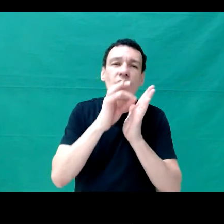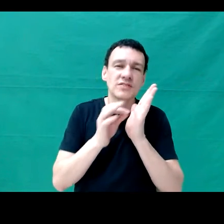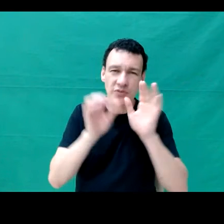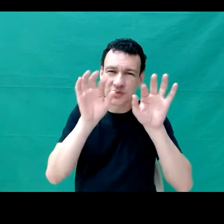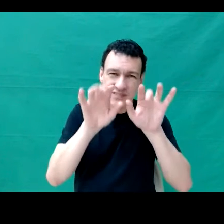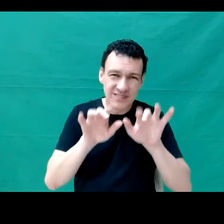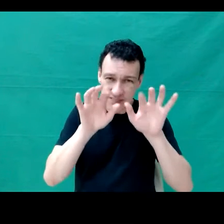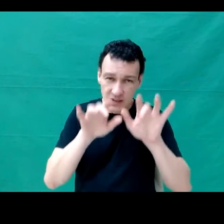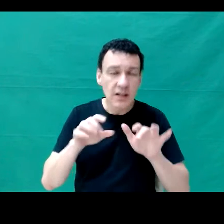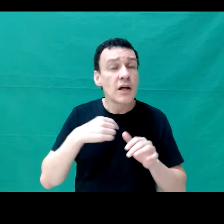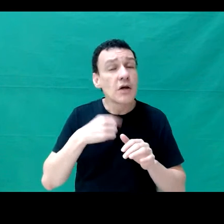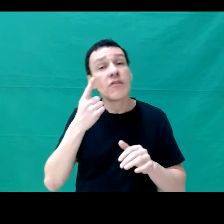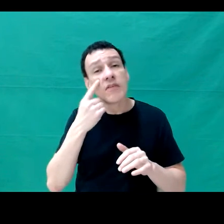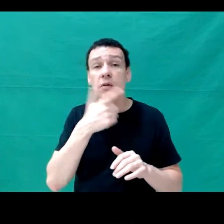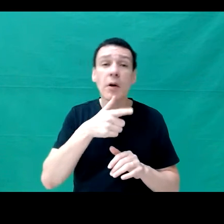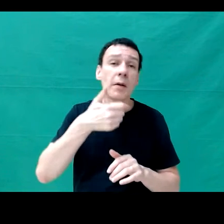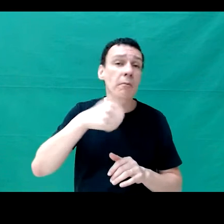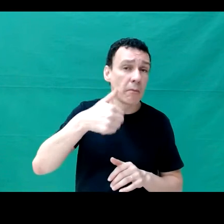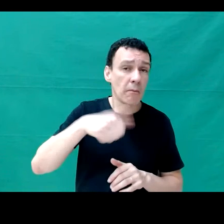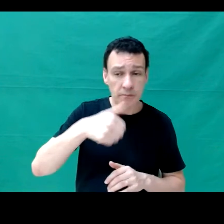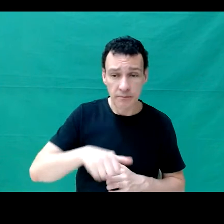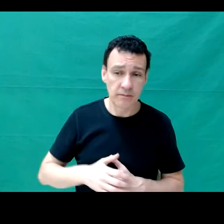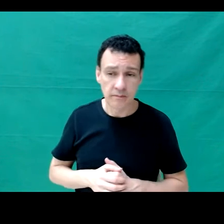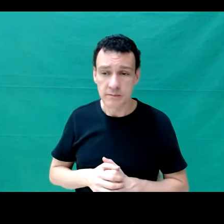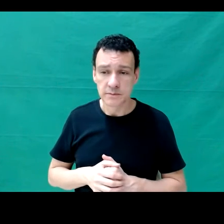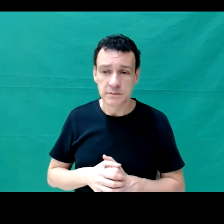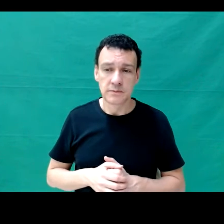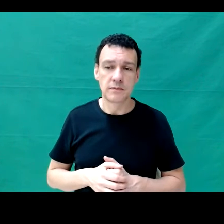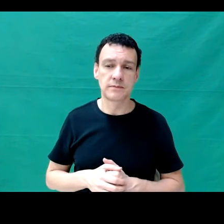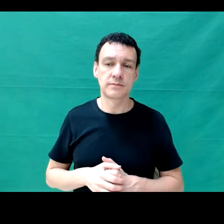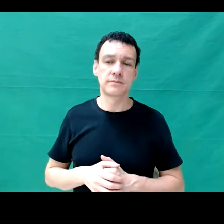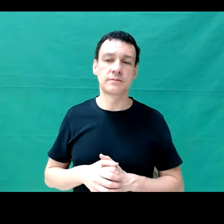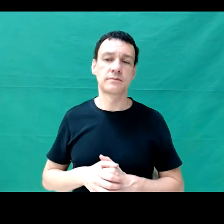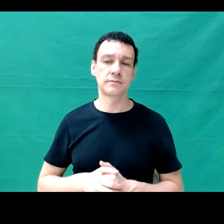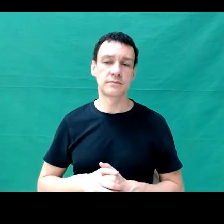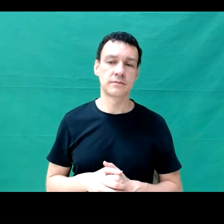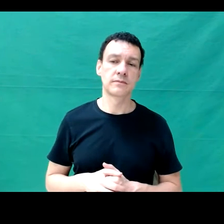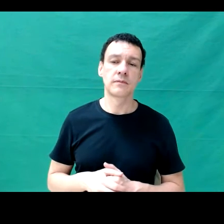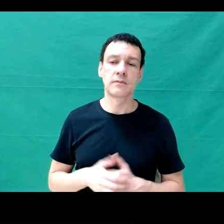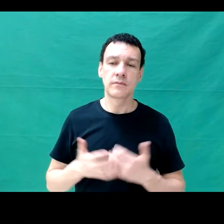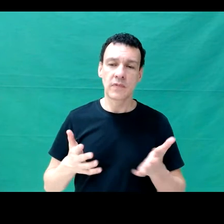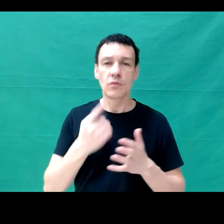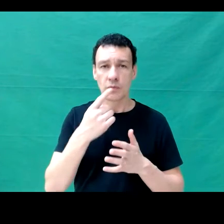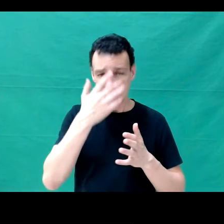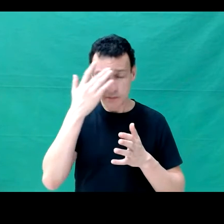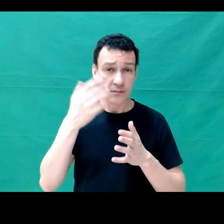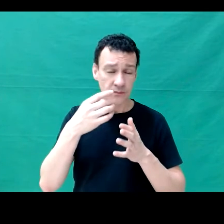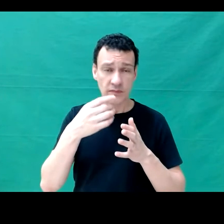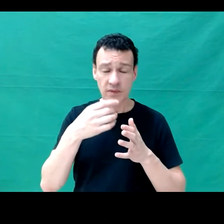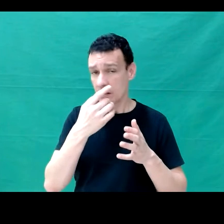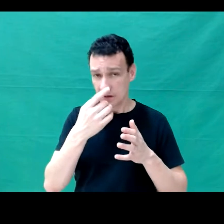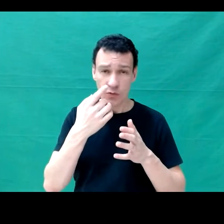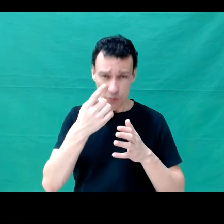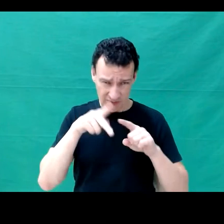somente validando um código, mas você está validando o código e a experiência do seu cliente. Ah, essa ferramenta então é milagrosa. Não, não